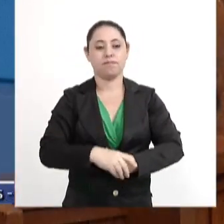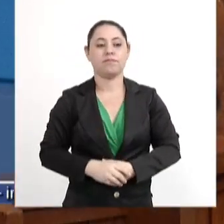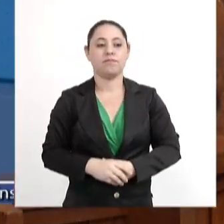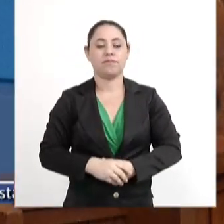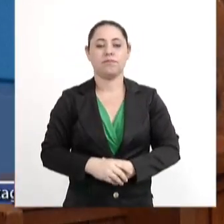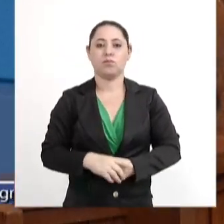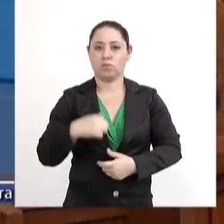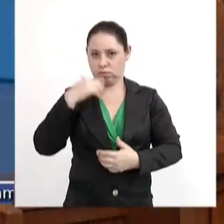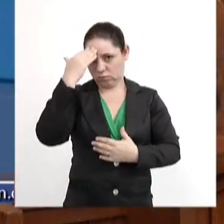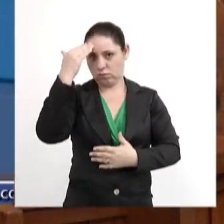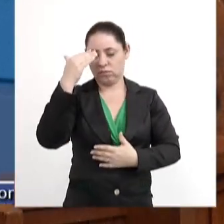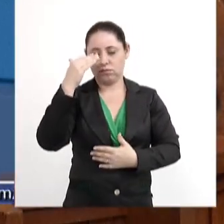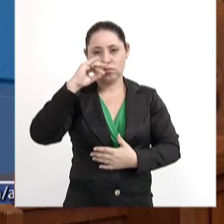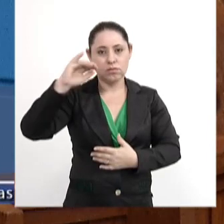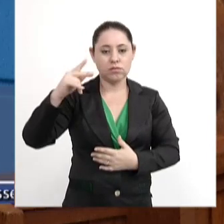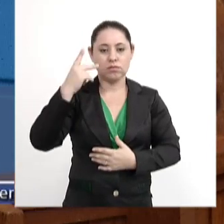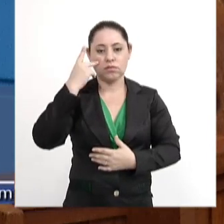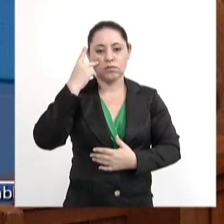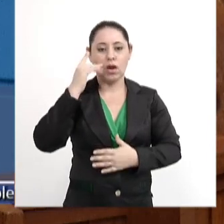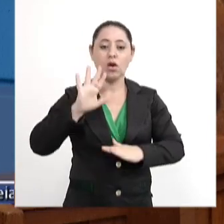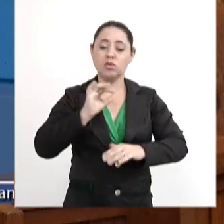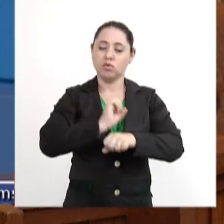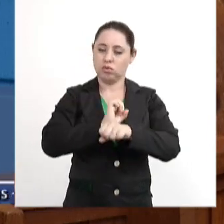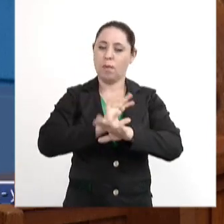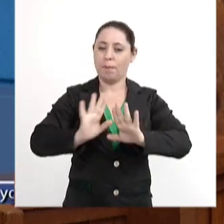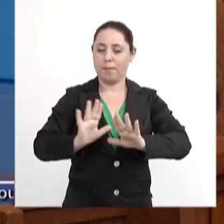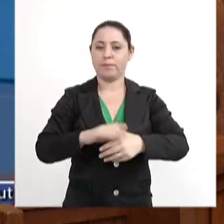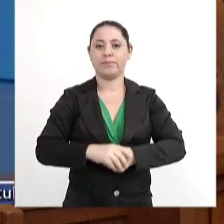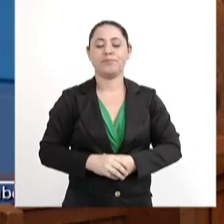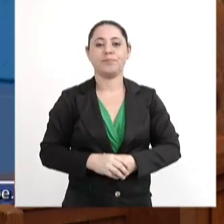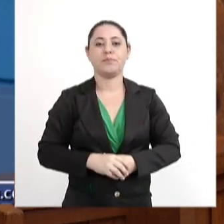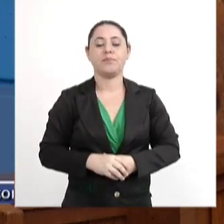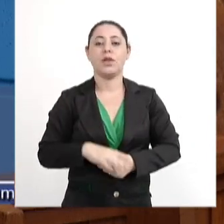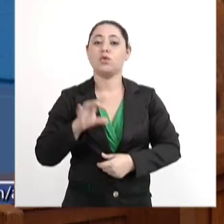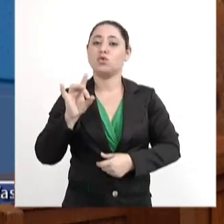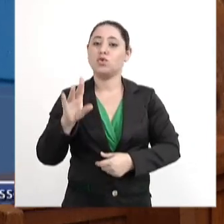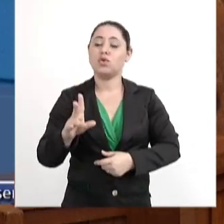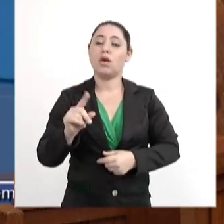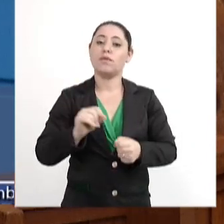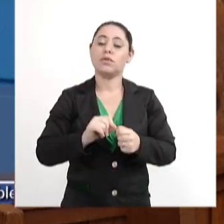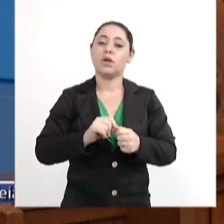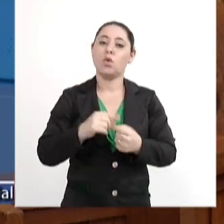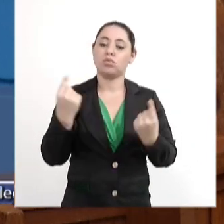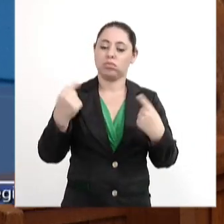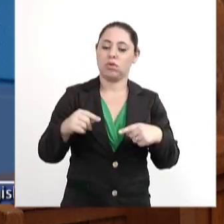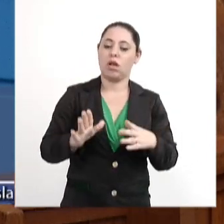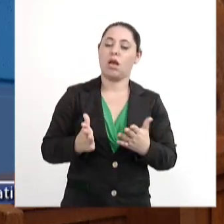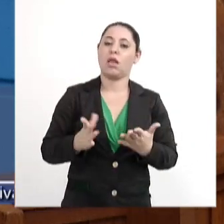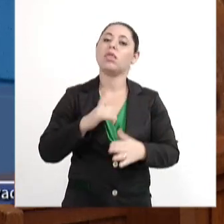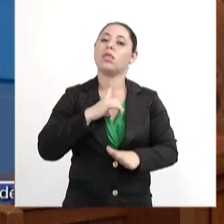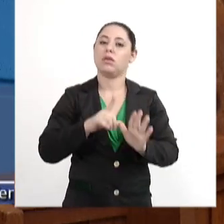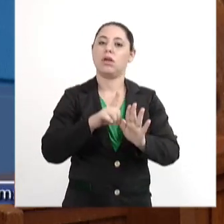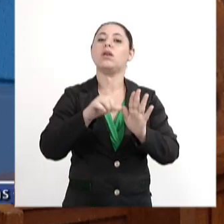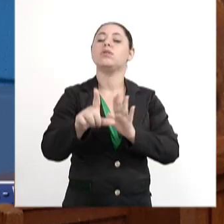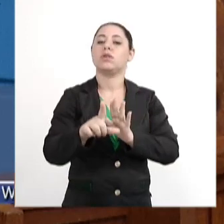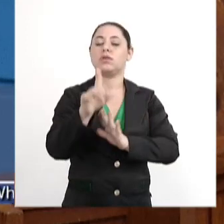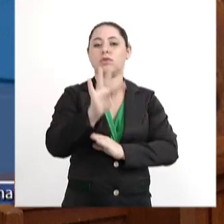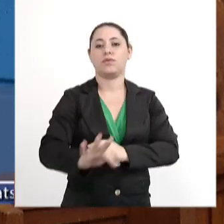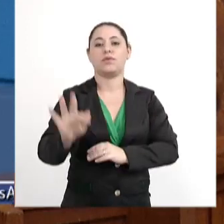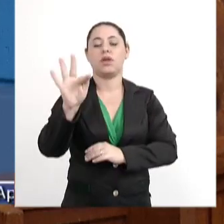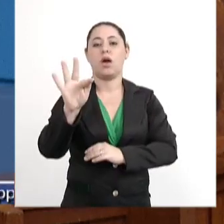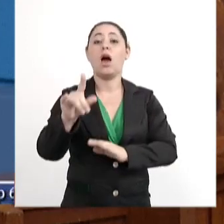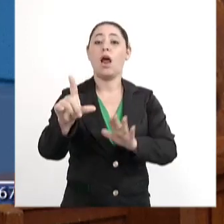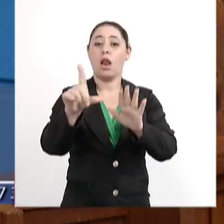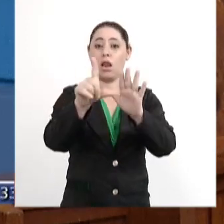agradeço, deputado João Henrique, já concedo, deputado Jefferson Claro, uma parte a Vossa Excelência, mas eu queria só fazer aqui um contraponto. Primeiro, existe a legislação federal. A